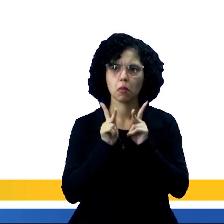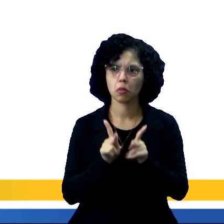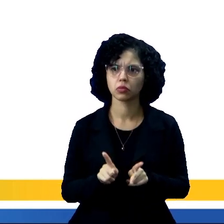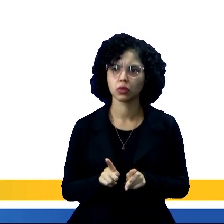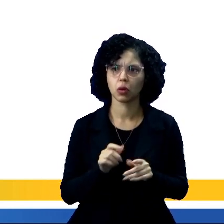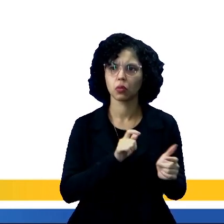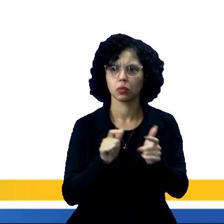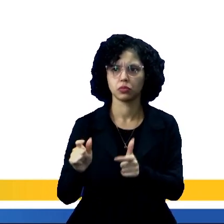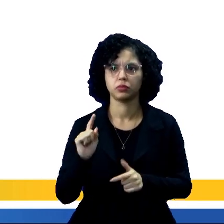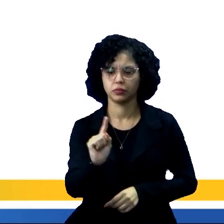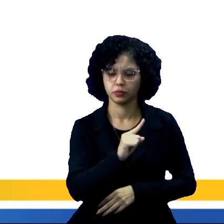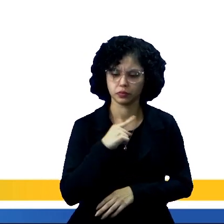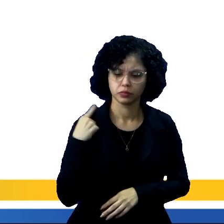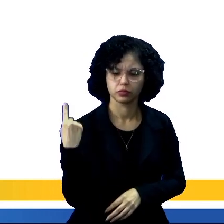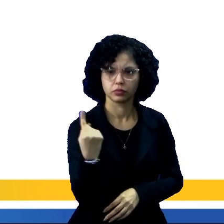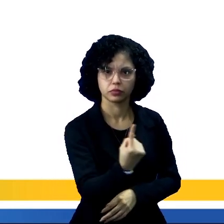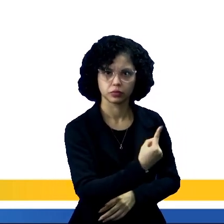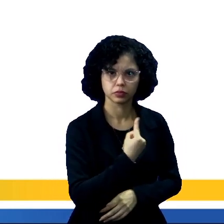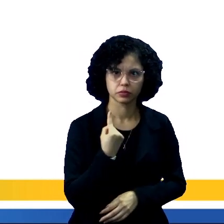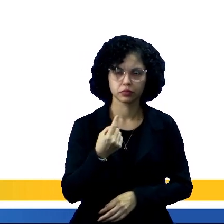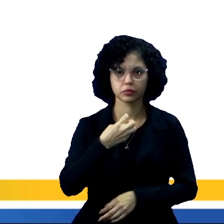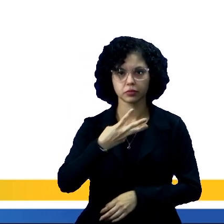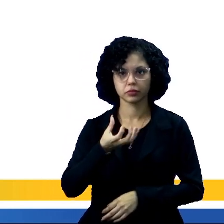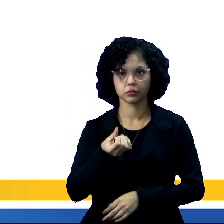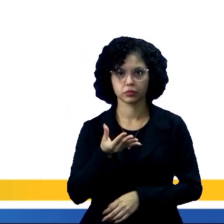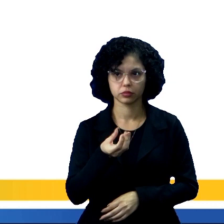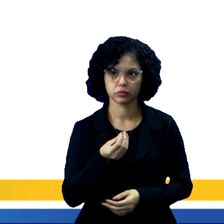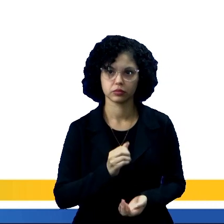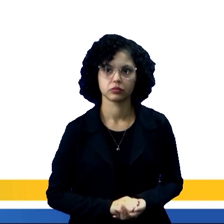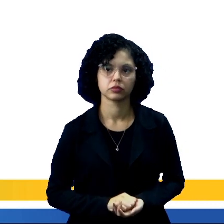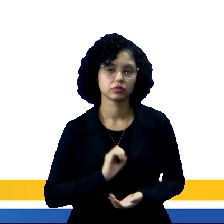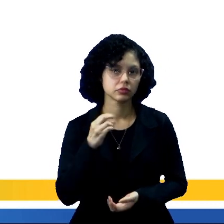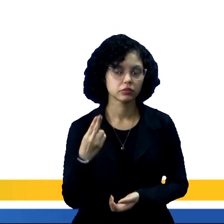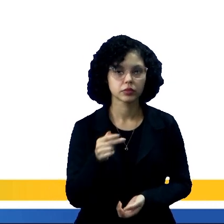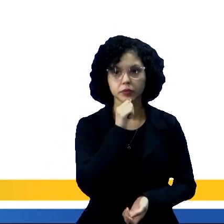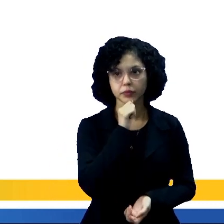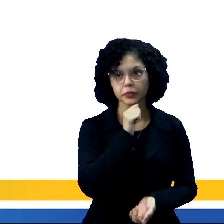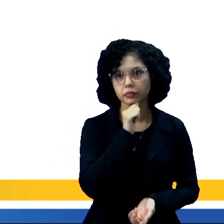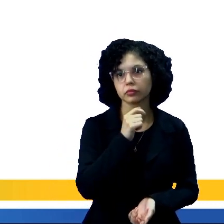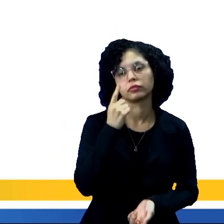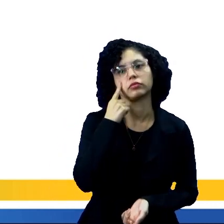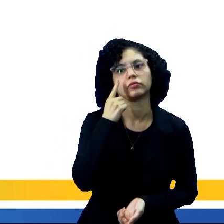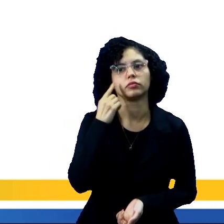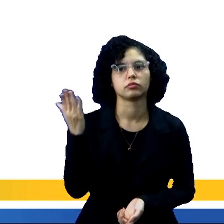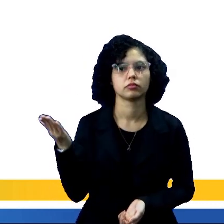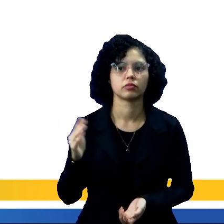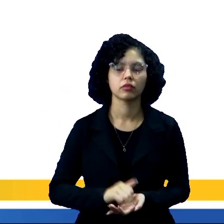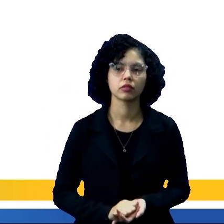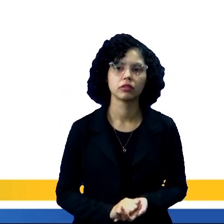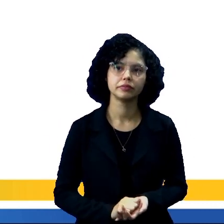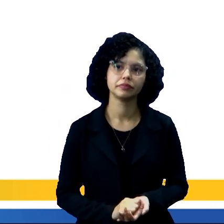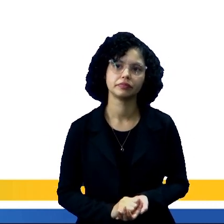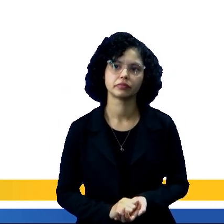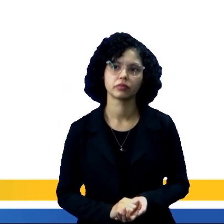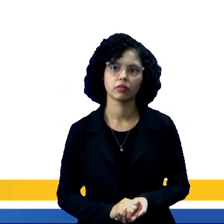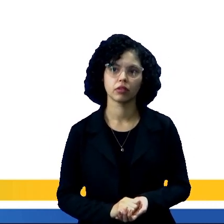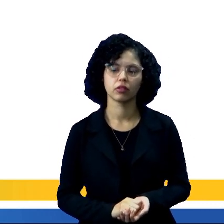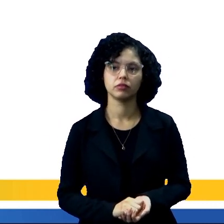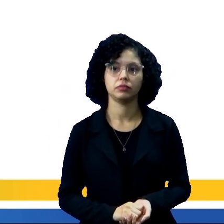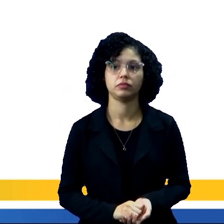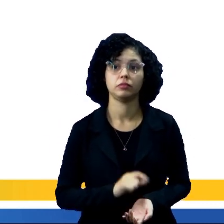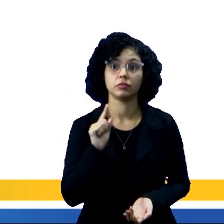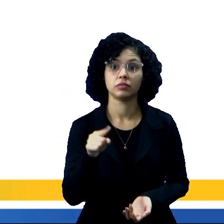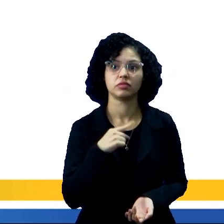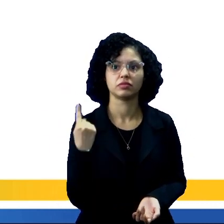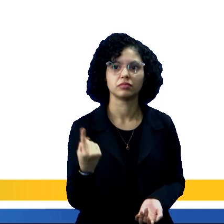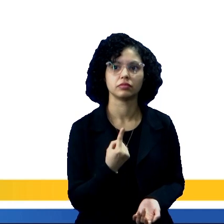em uma volta de 360 graus. Ou seja, olhamos o primeiro desenho. Ele fez aí um